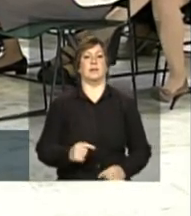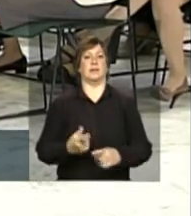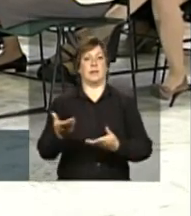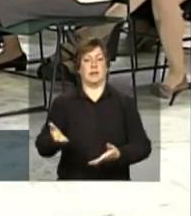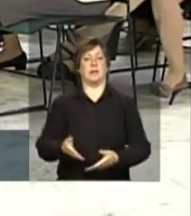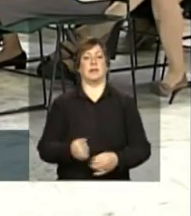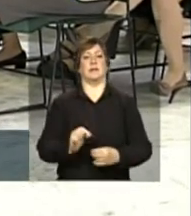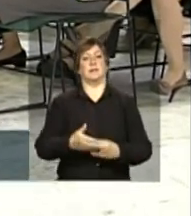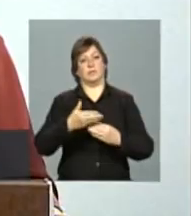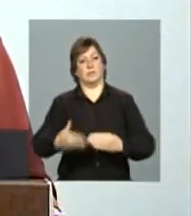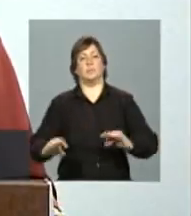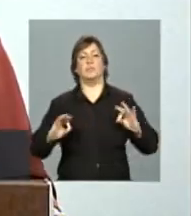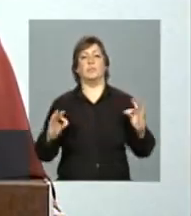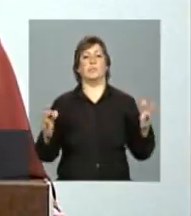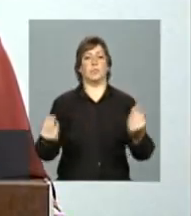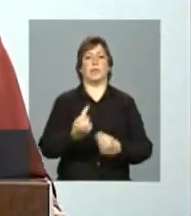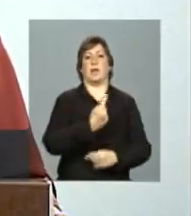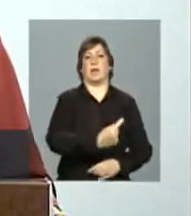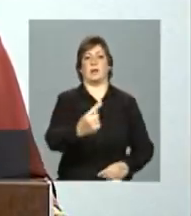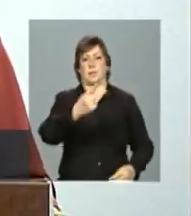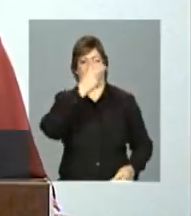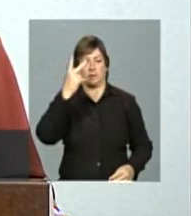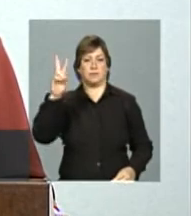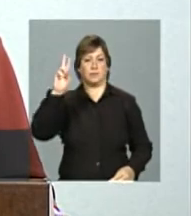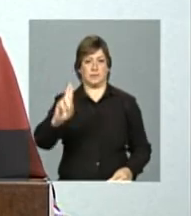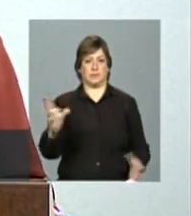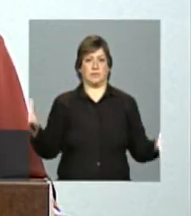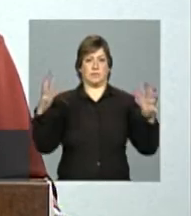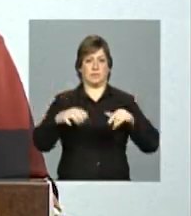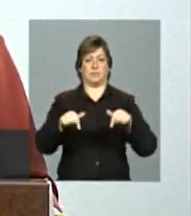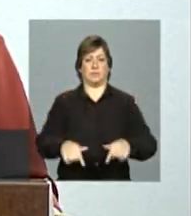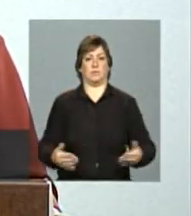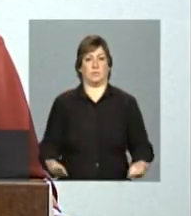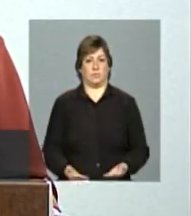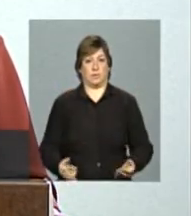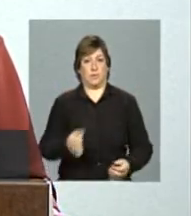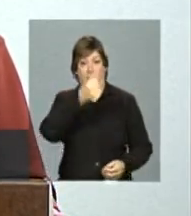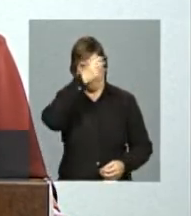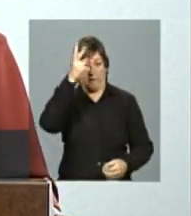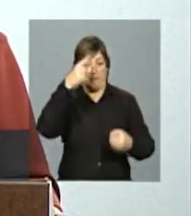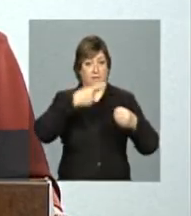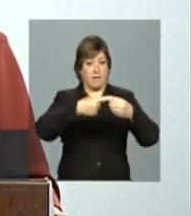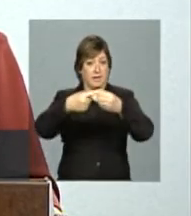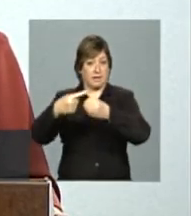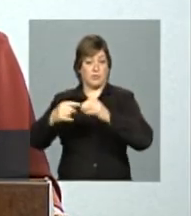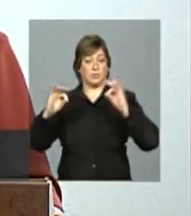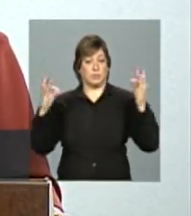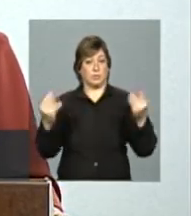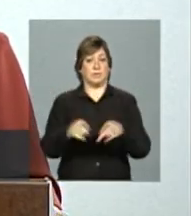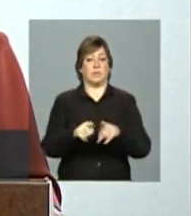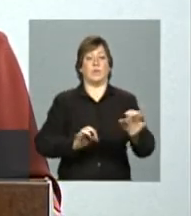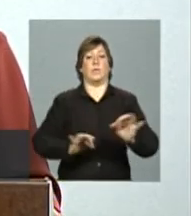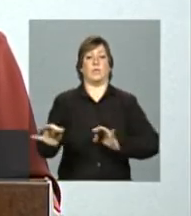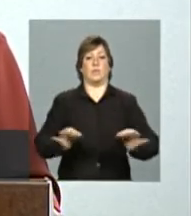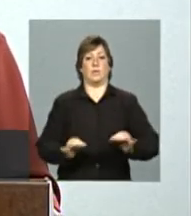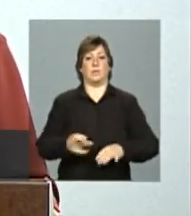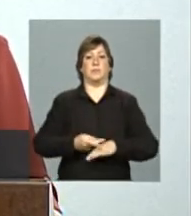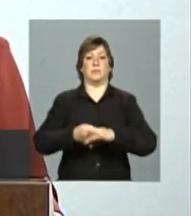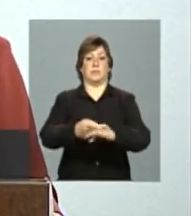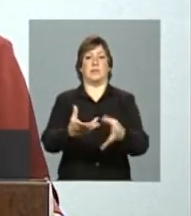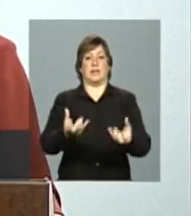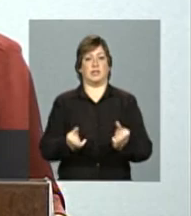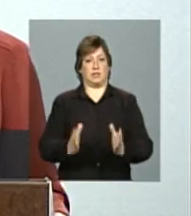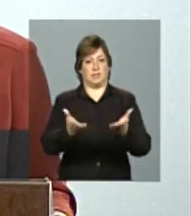intermédio de quem eu cumprimento cada um dos representantes das prefeituras e das organizações premiadas